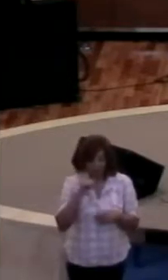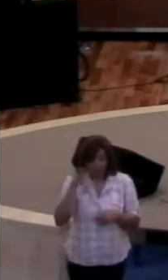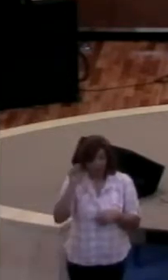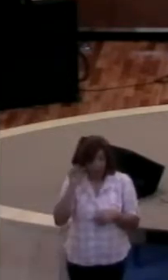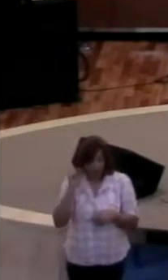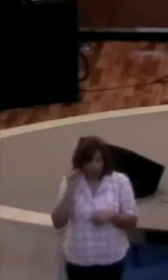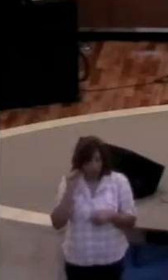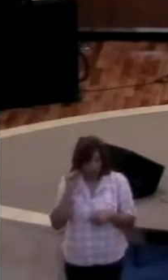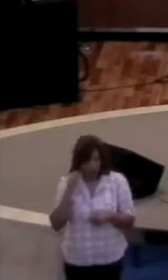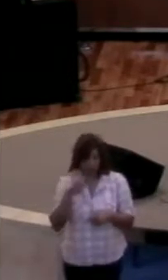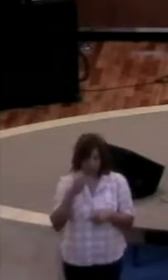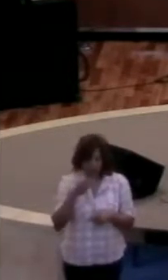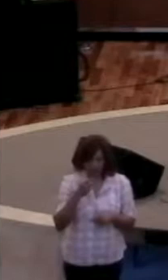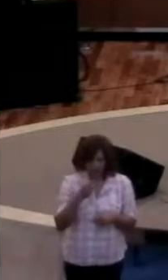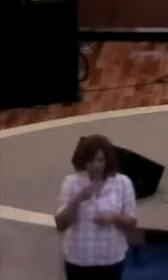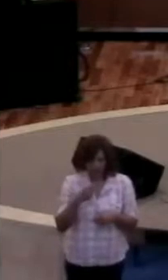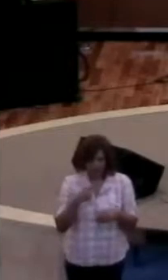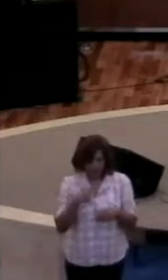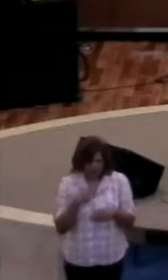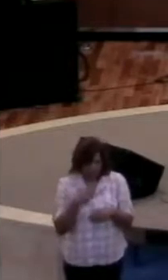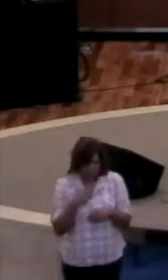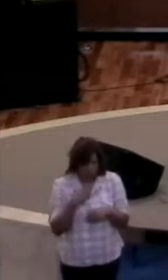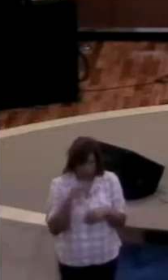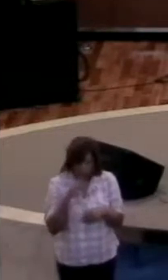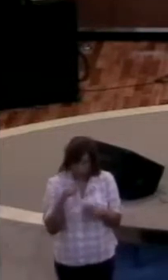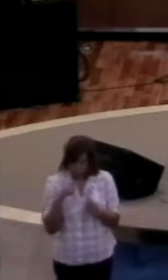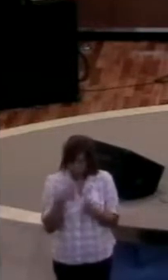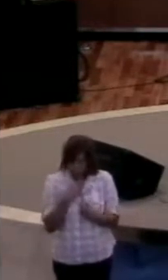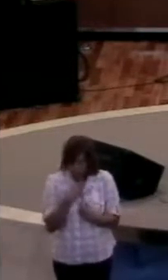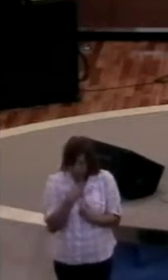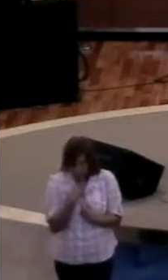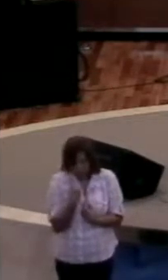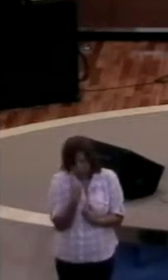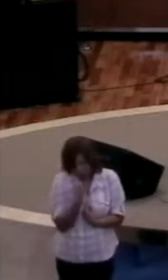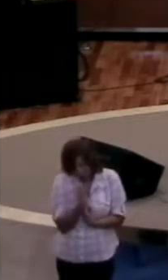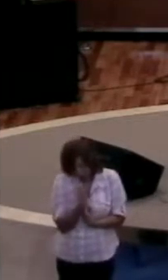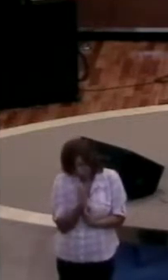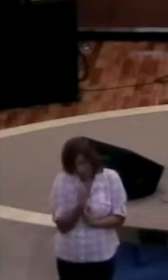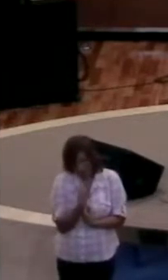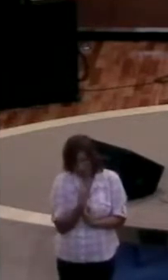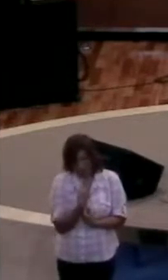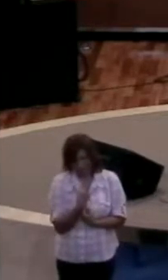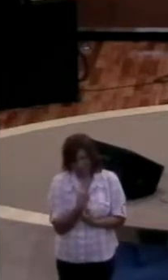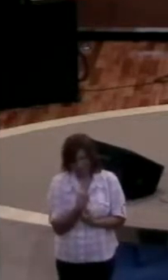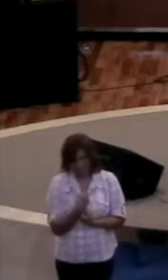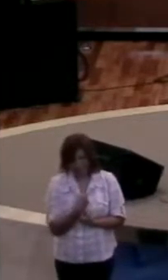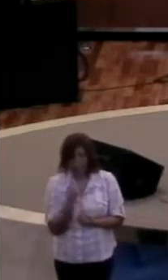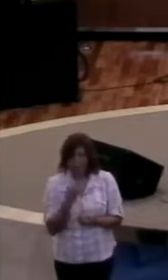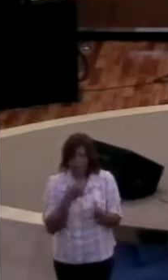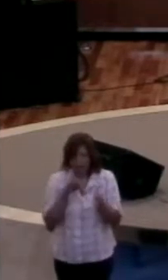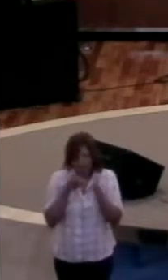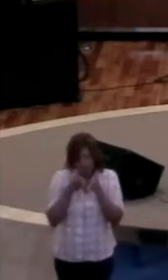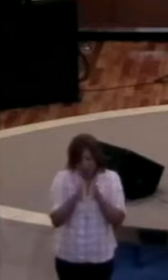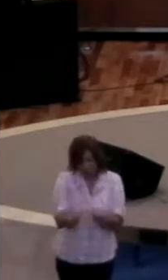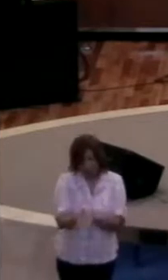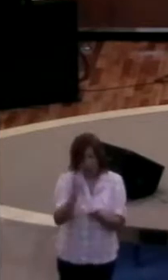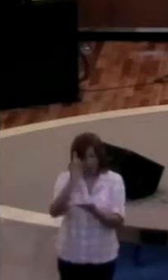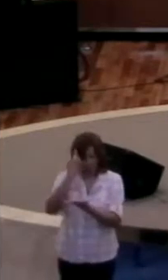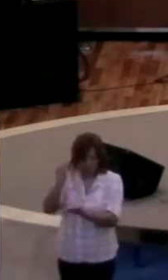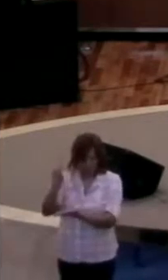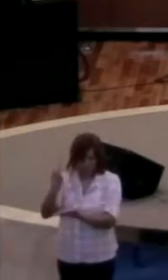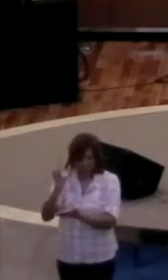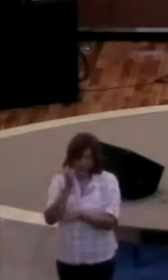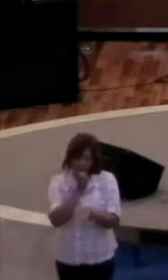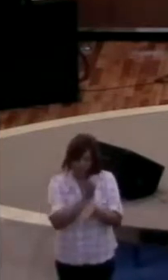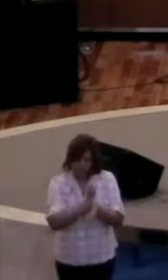Senhor, só eu fiquei aqui. Só eu fui fiel a ti, Senhor. Elias